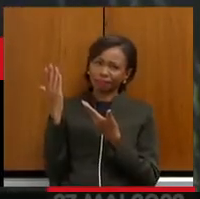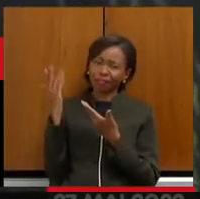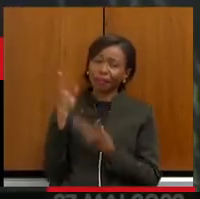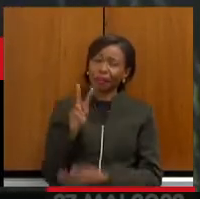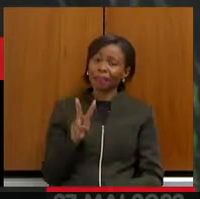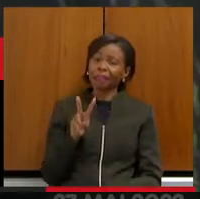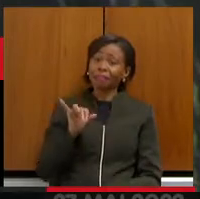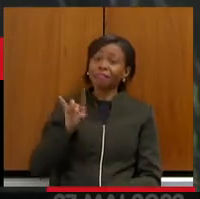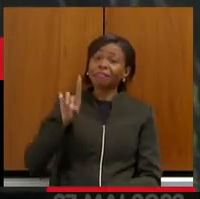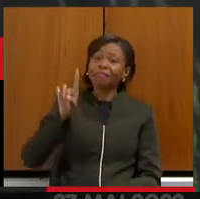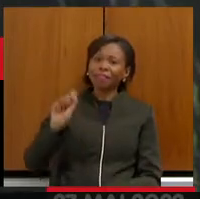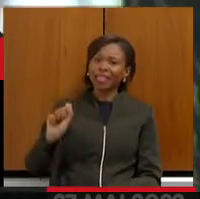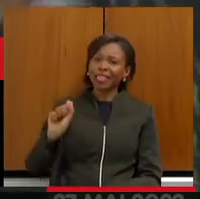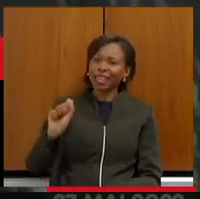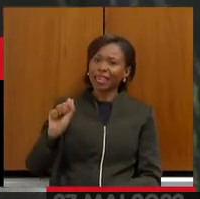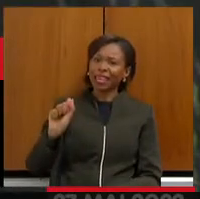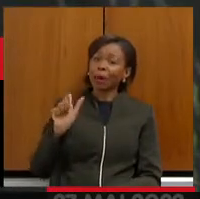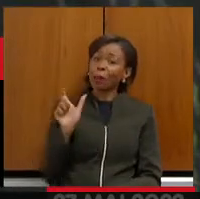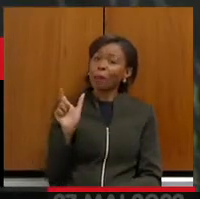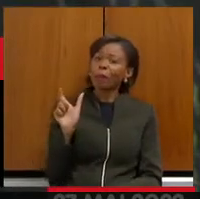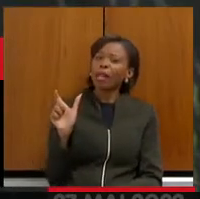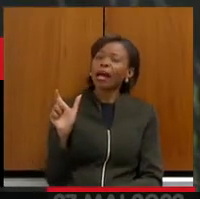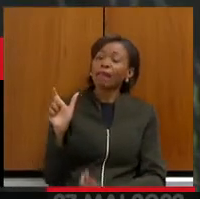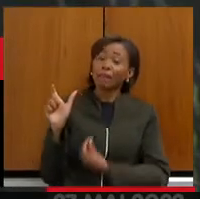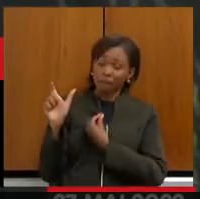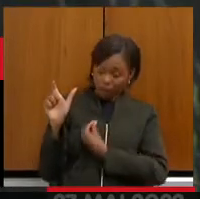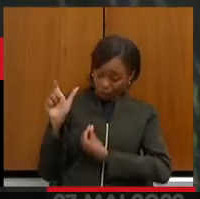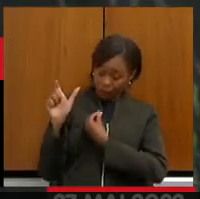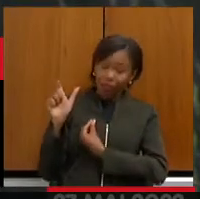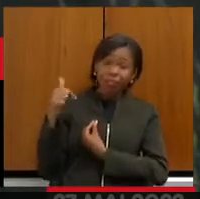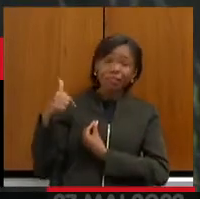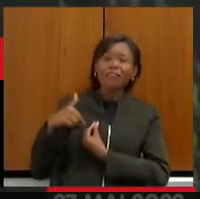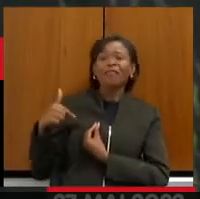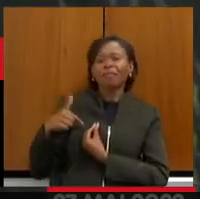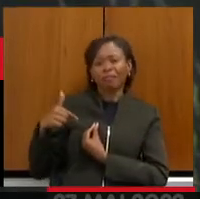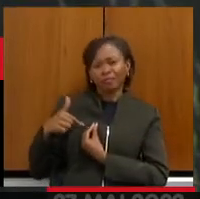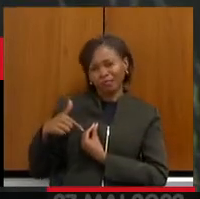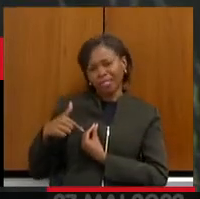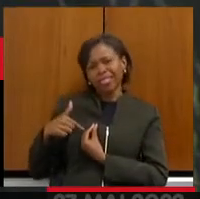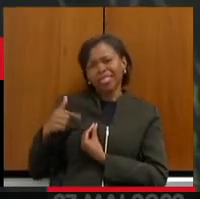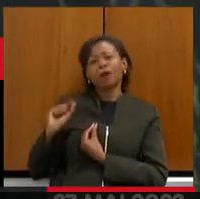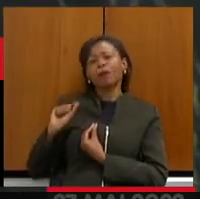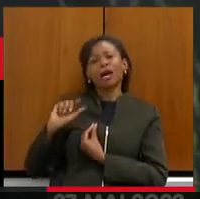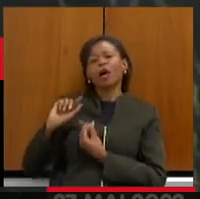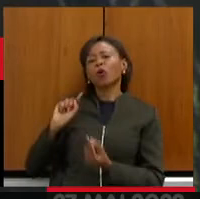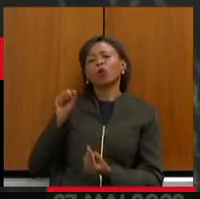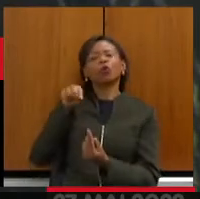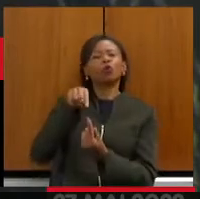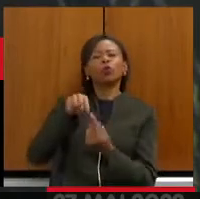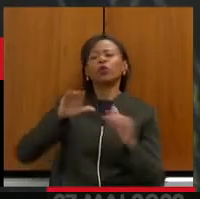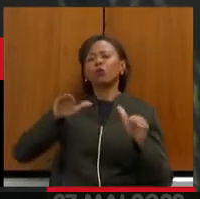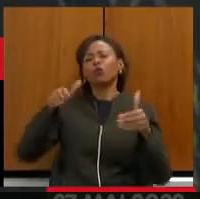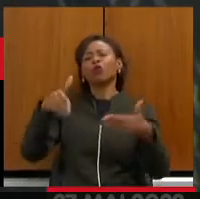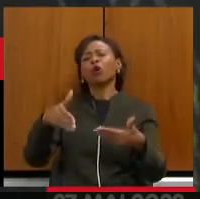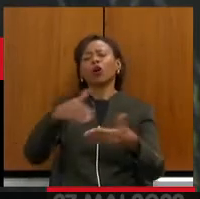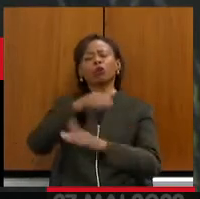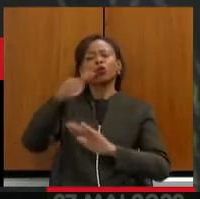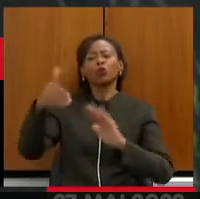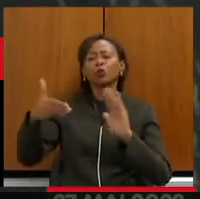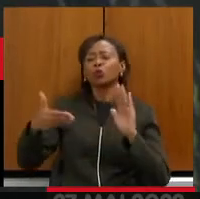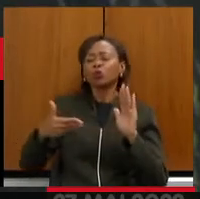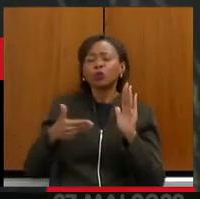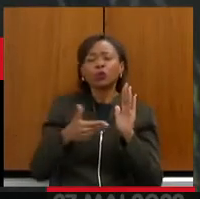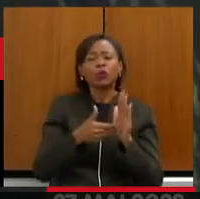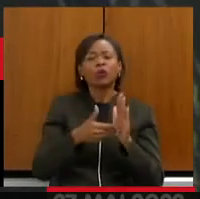é vida é vida para e por todas e todas